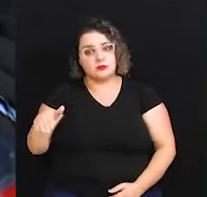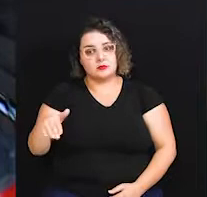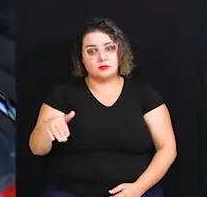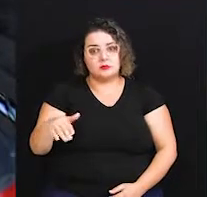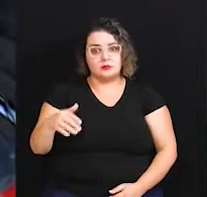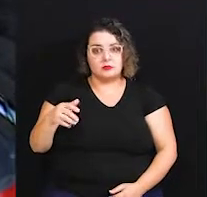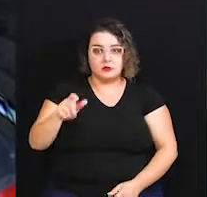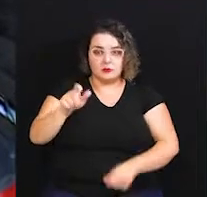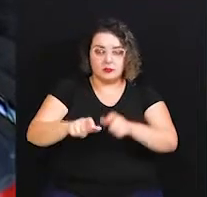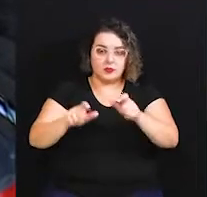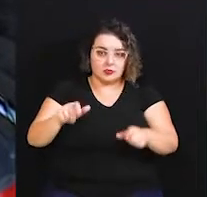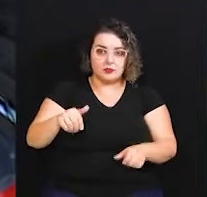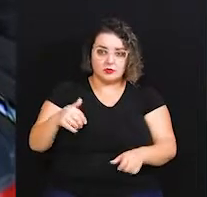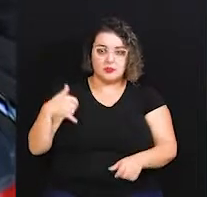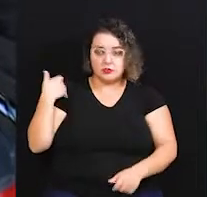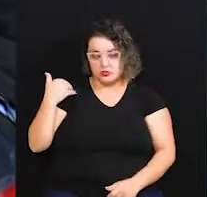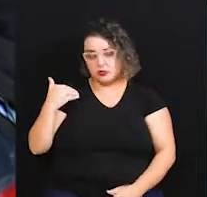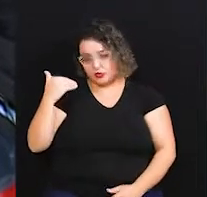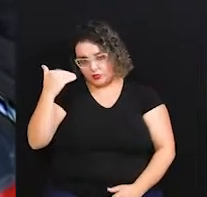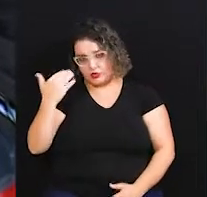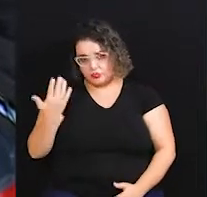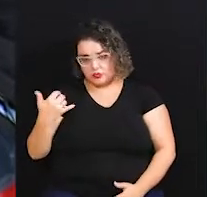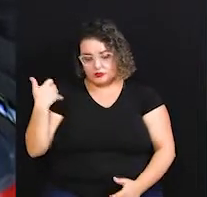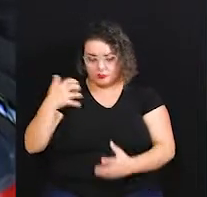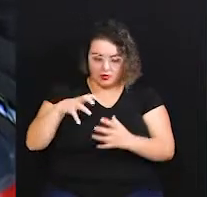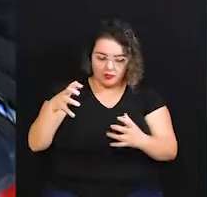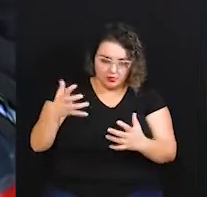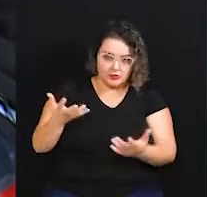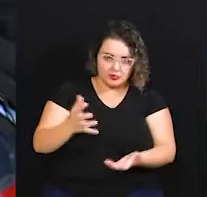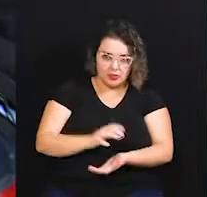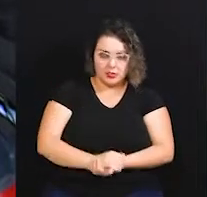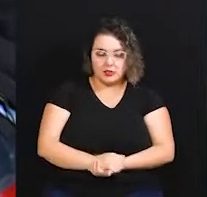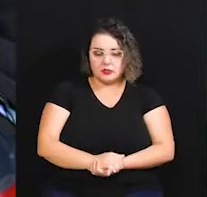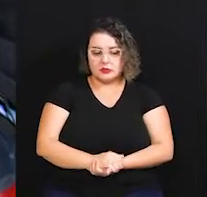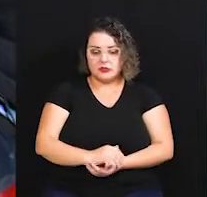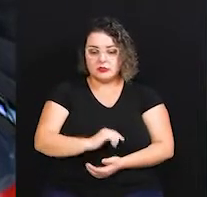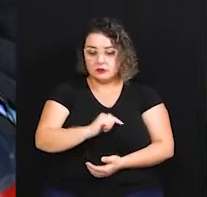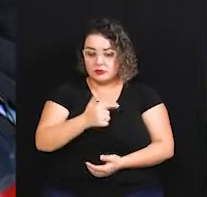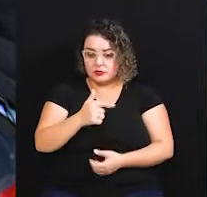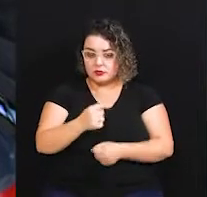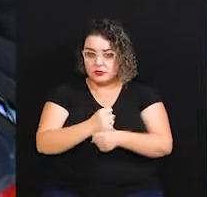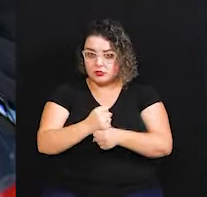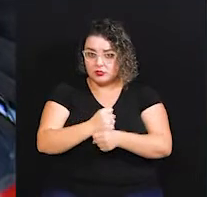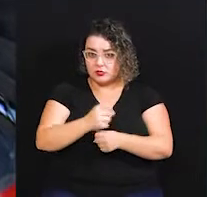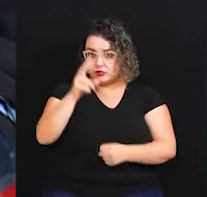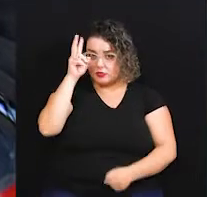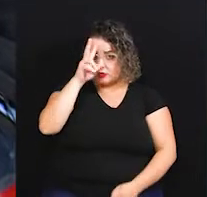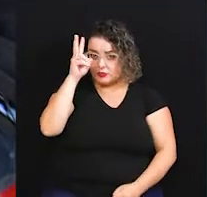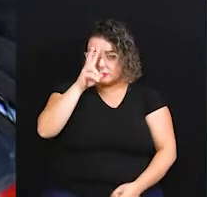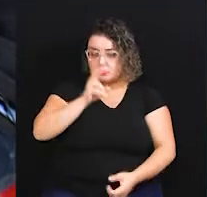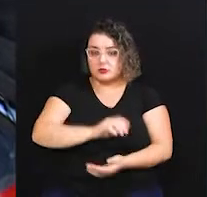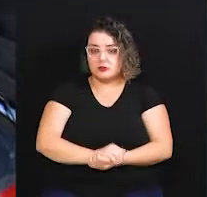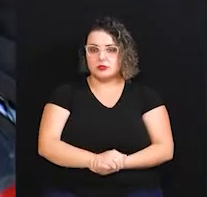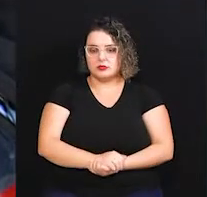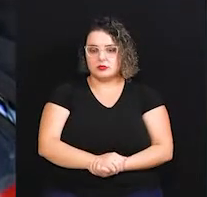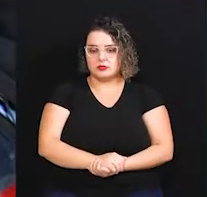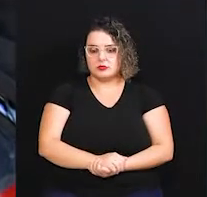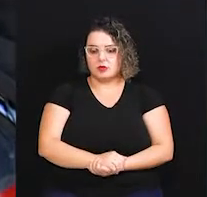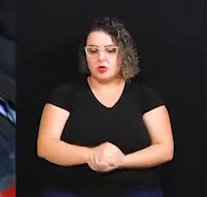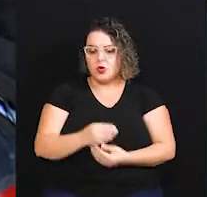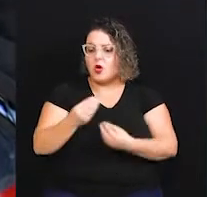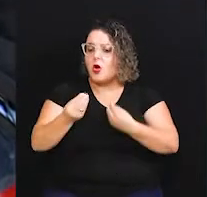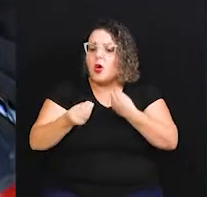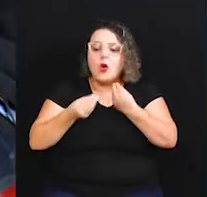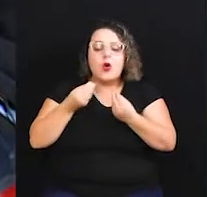como pessoas de mais idade. Mas nesses 22 anos de história,